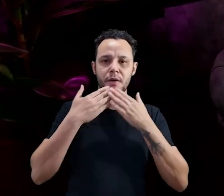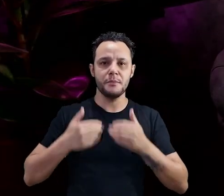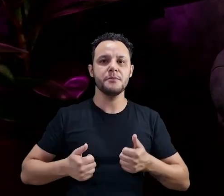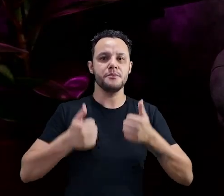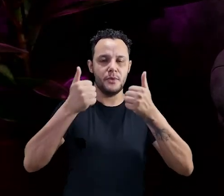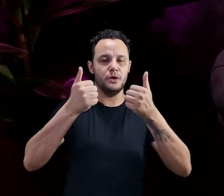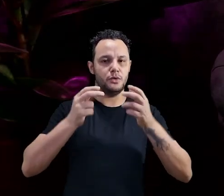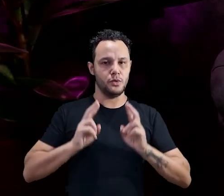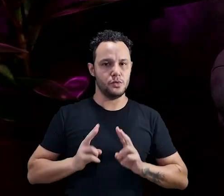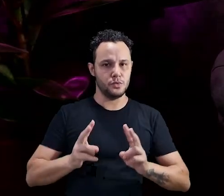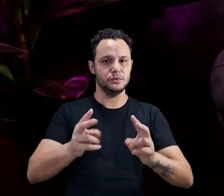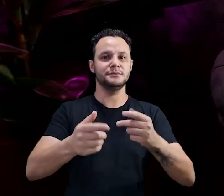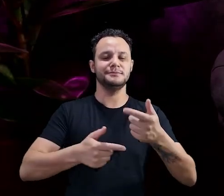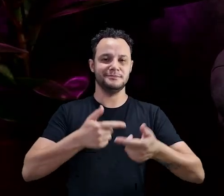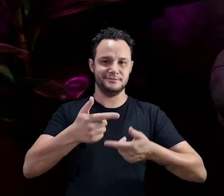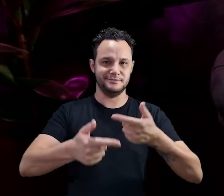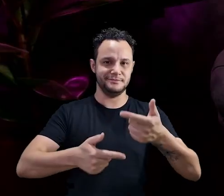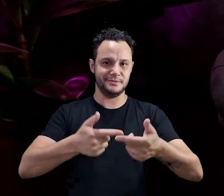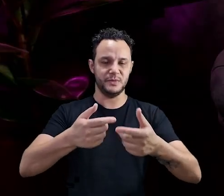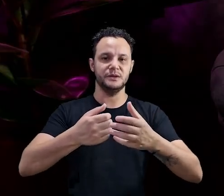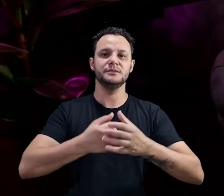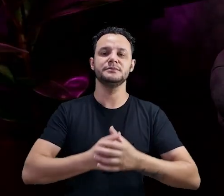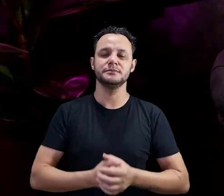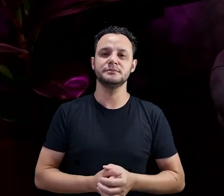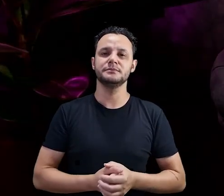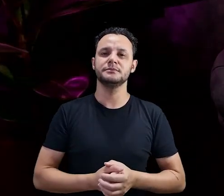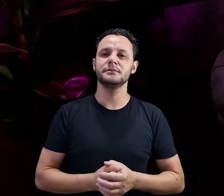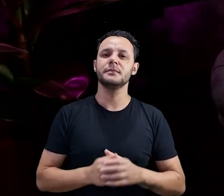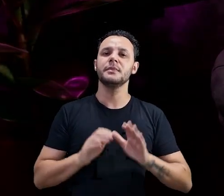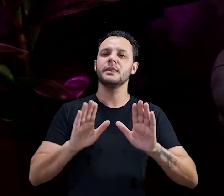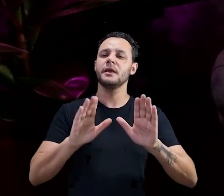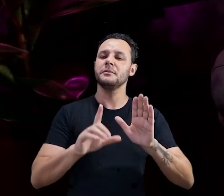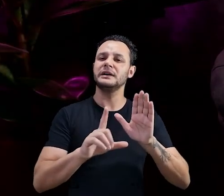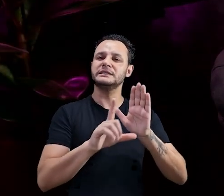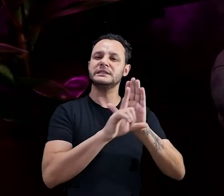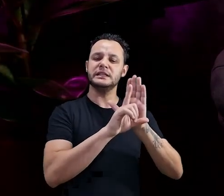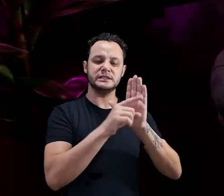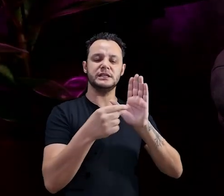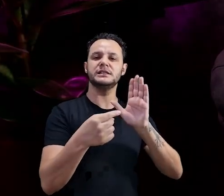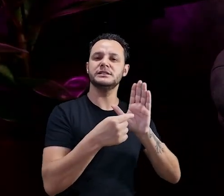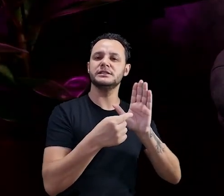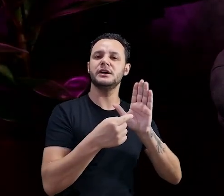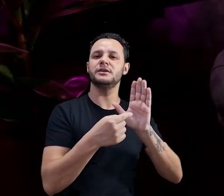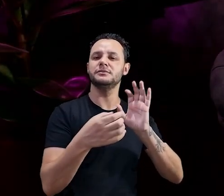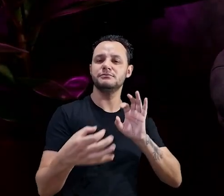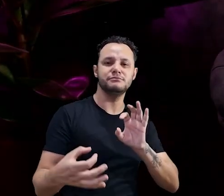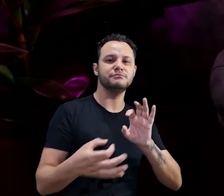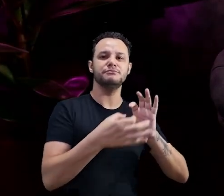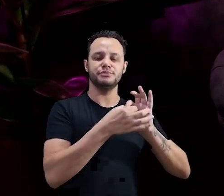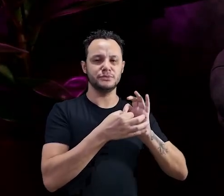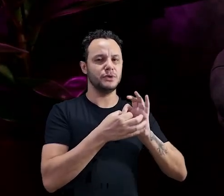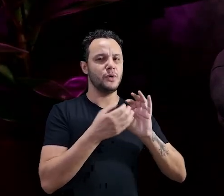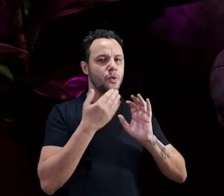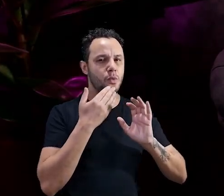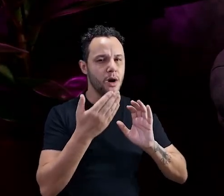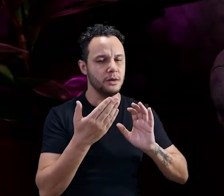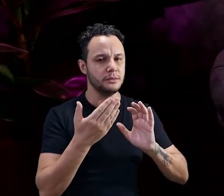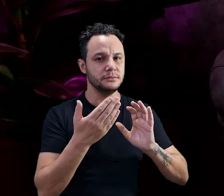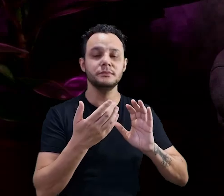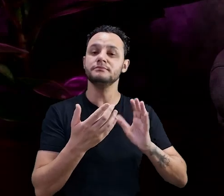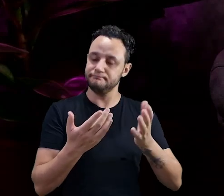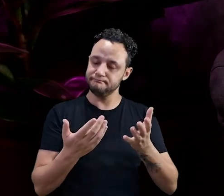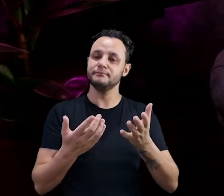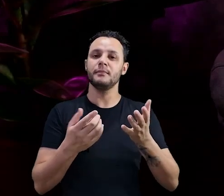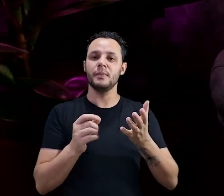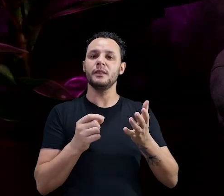trabalhar com ele da melhor forma, né? Qual que é a legislação, gente, que ampara o AE? A gente não vai